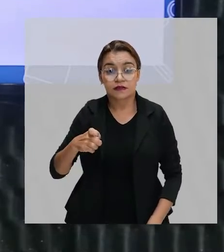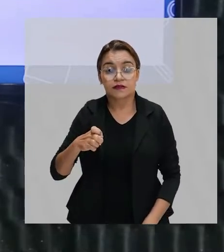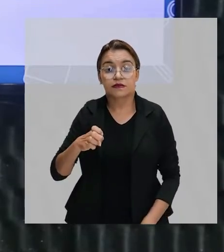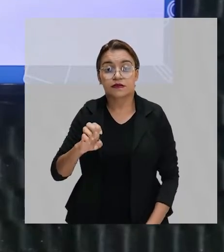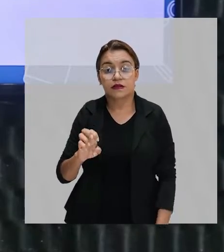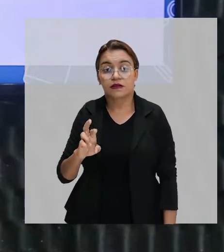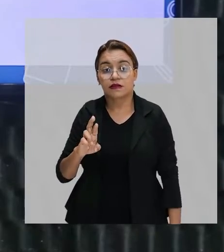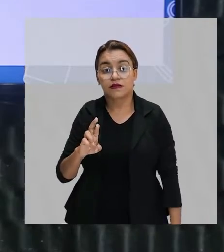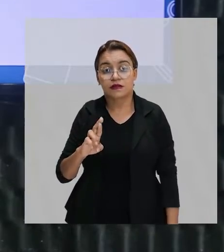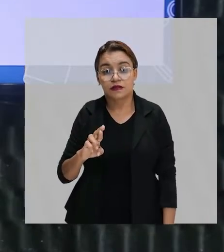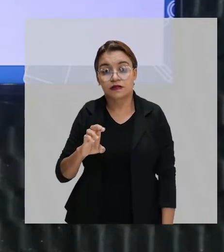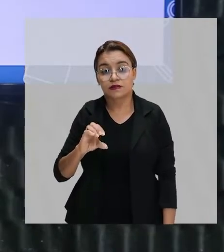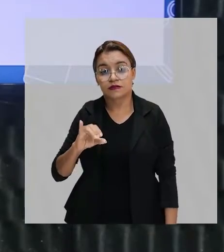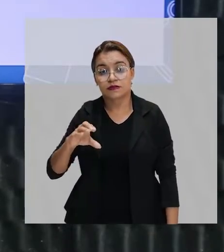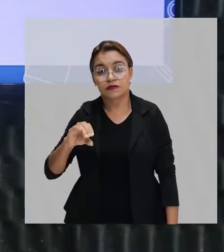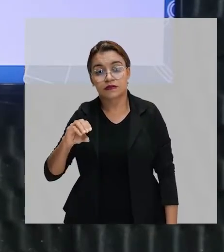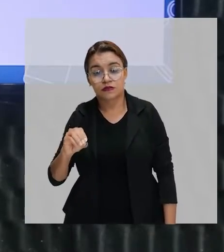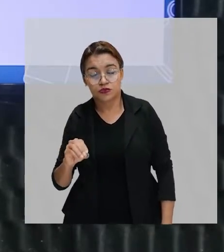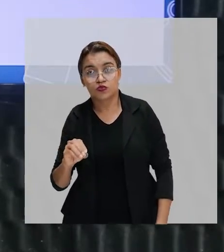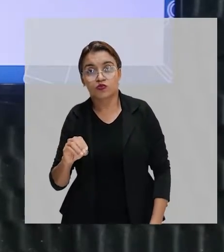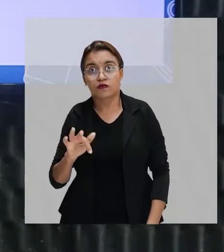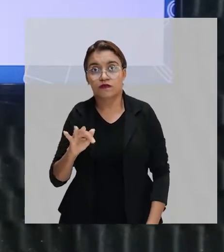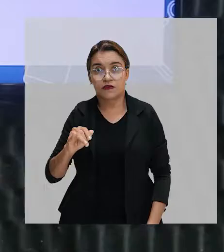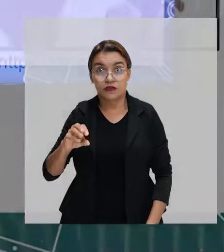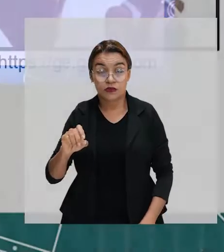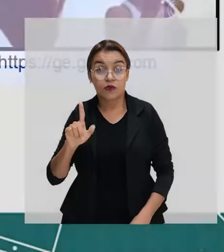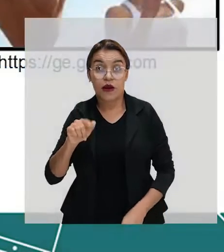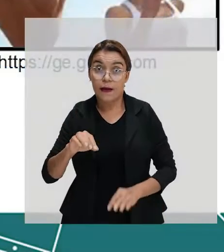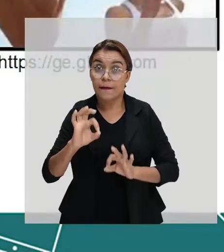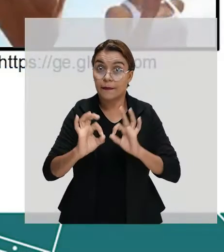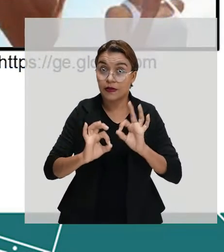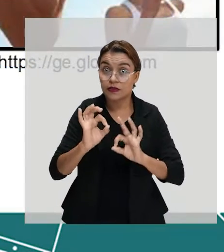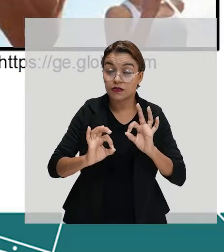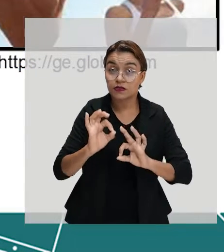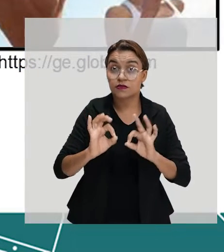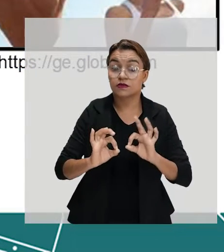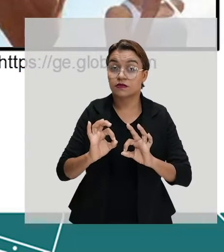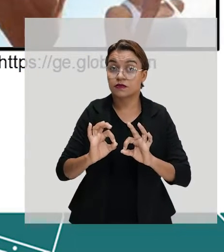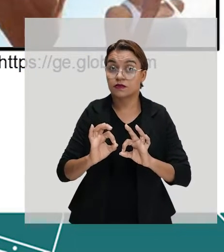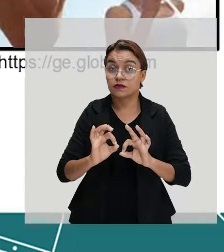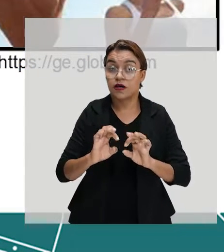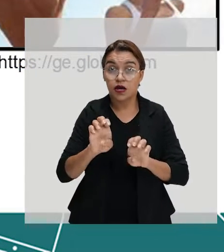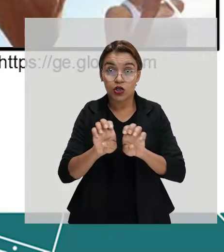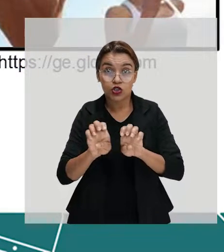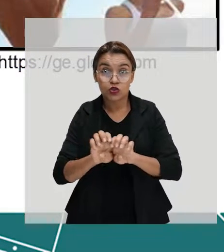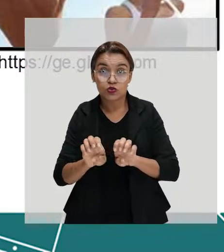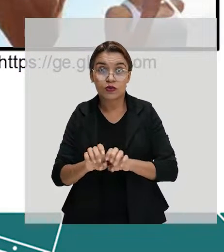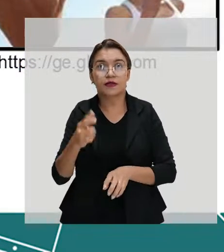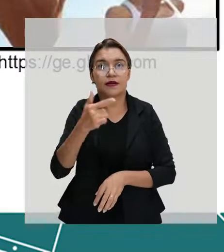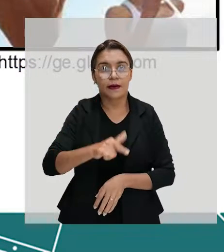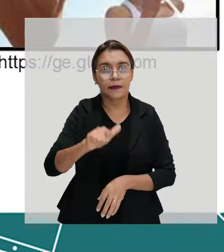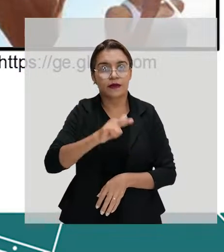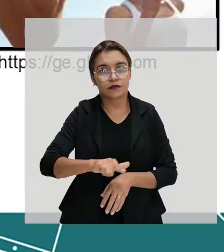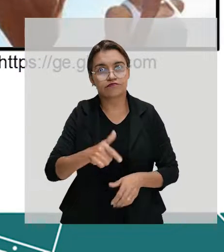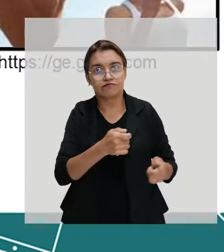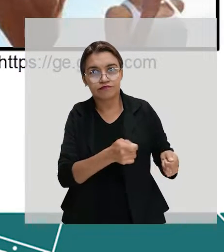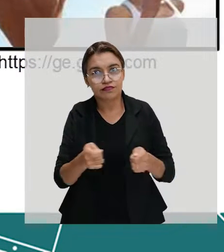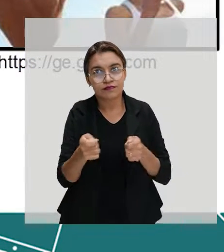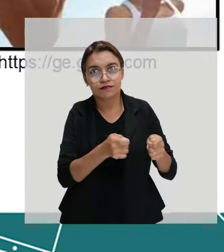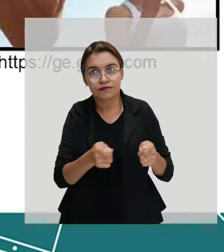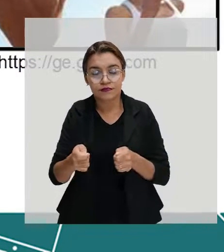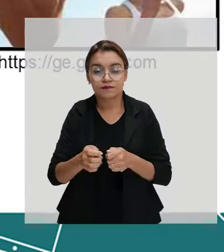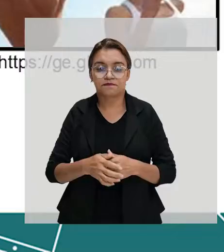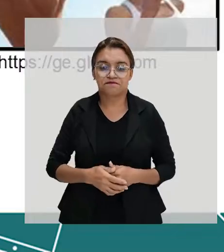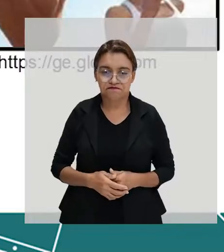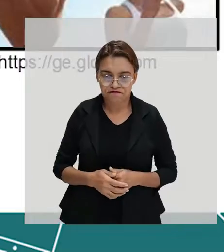porém esta é planejada e estruturada e repetitiva e olha